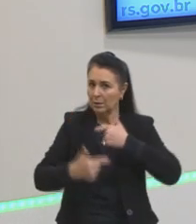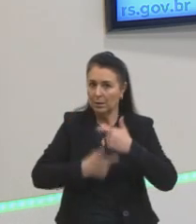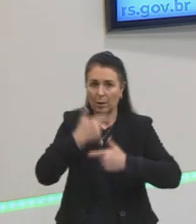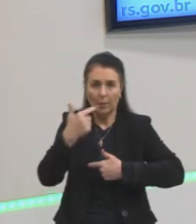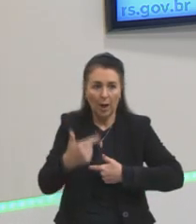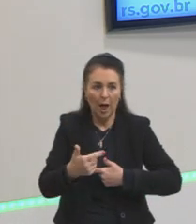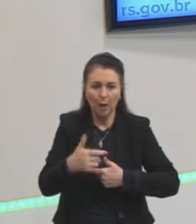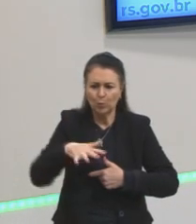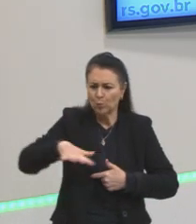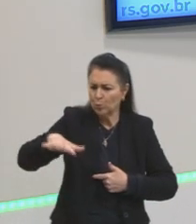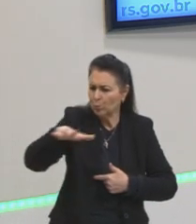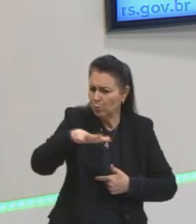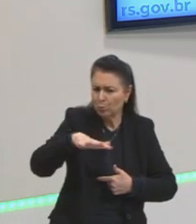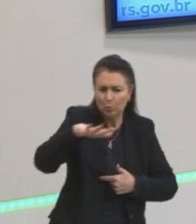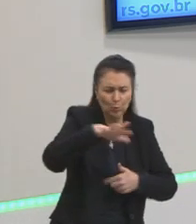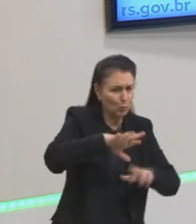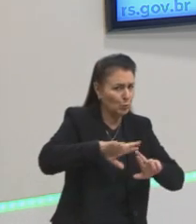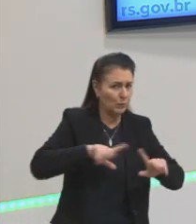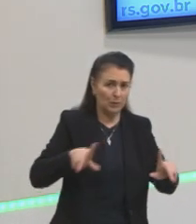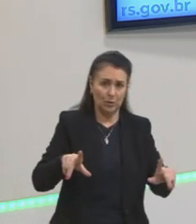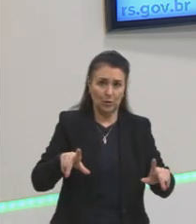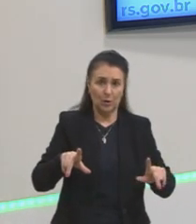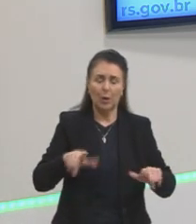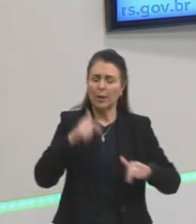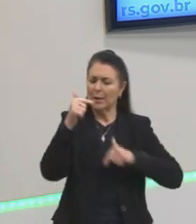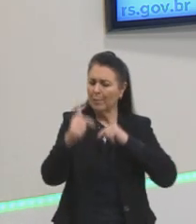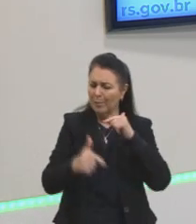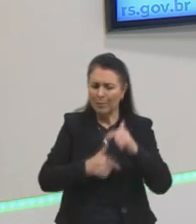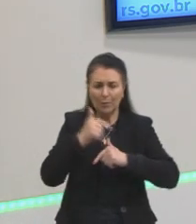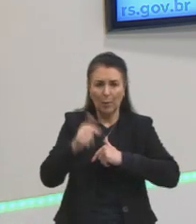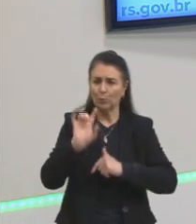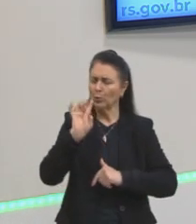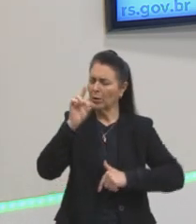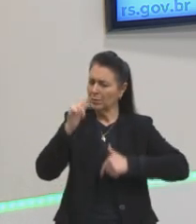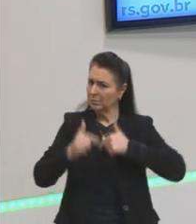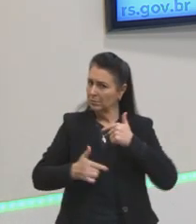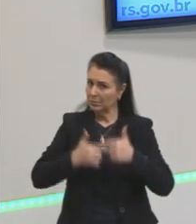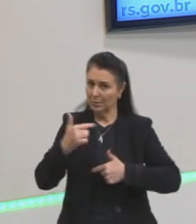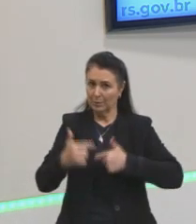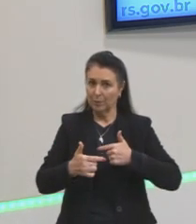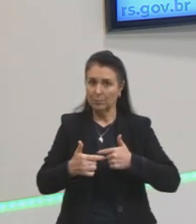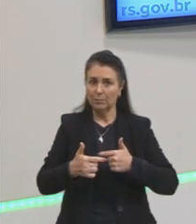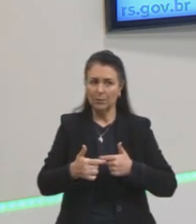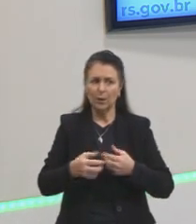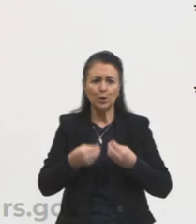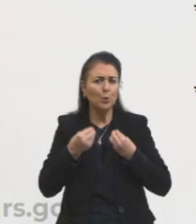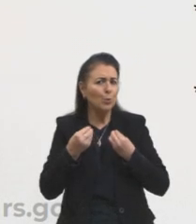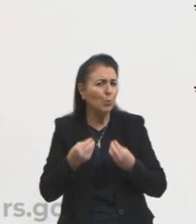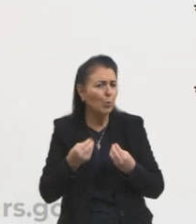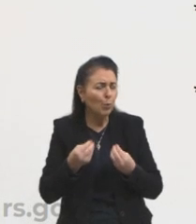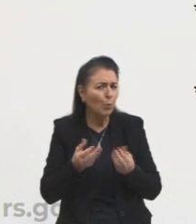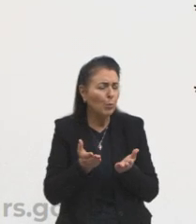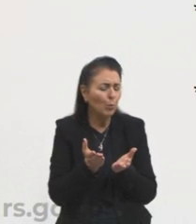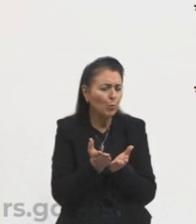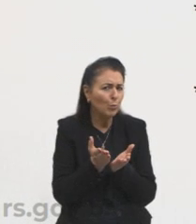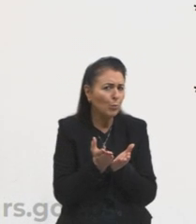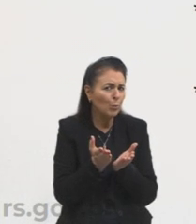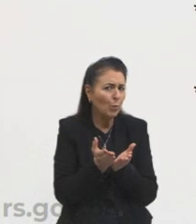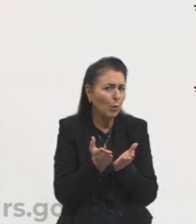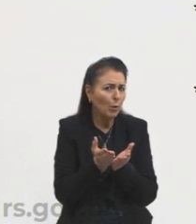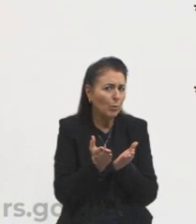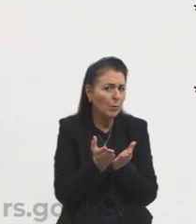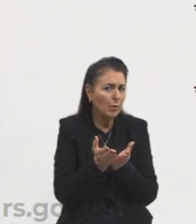todos os seus ambientes o trabalho com fim em si mesmo o e os pobres por quê que existem pobres